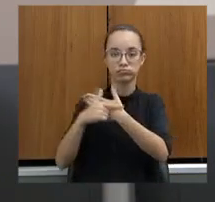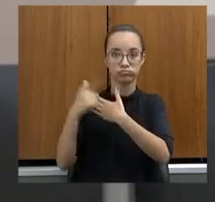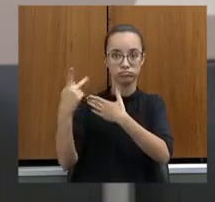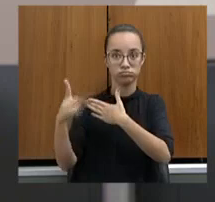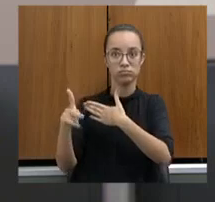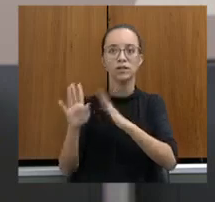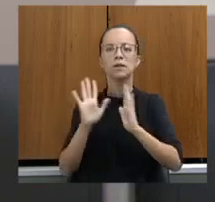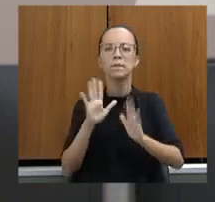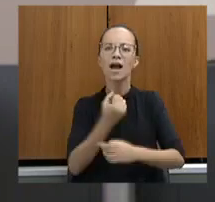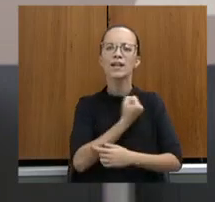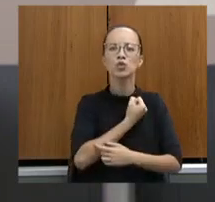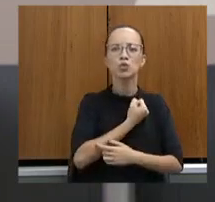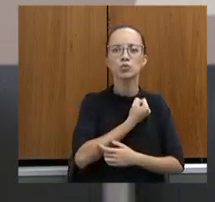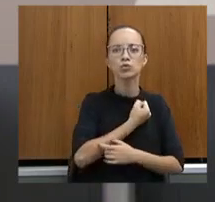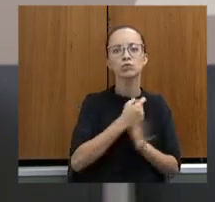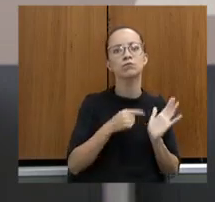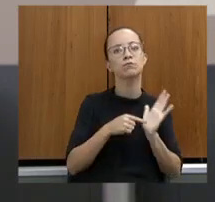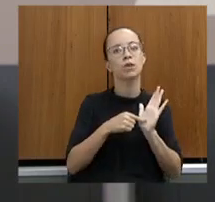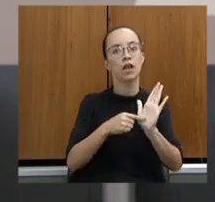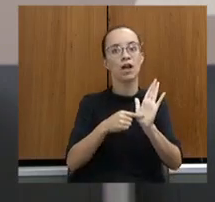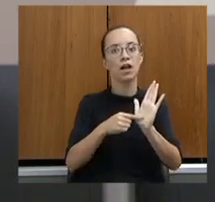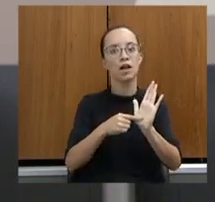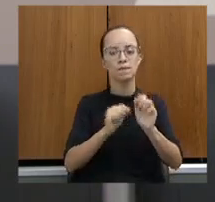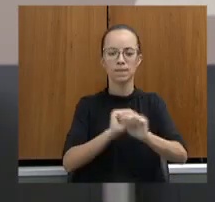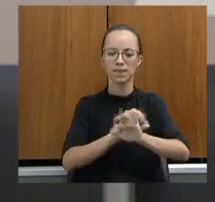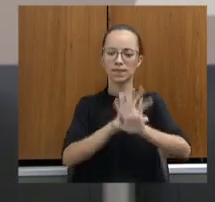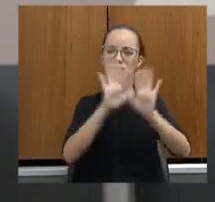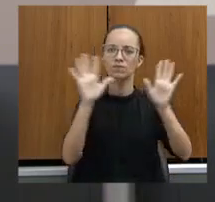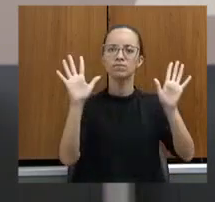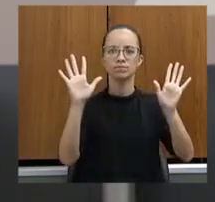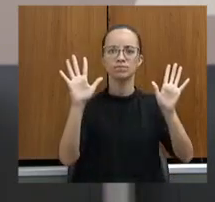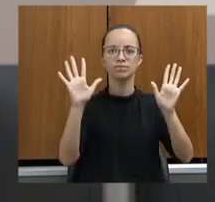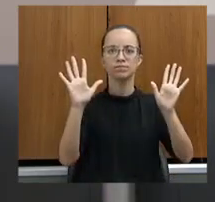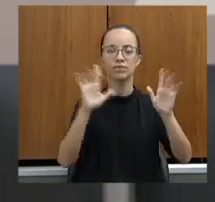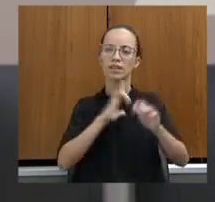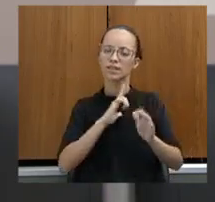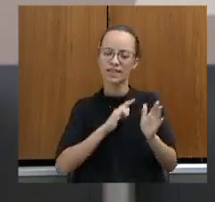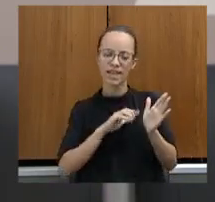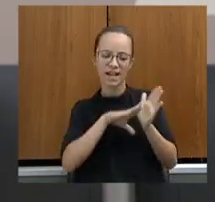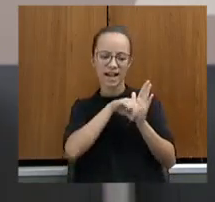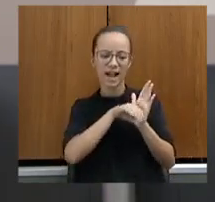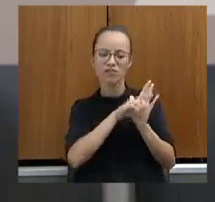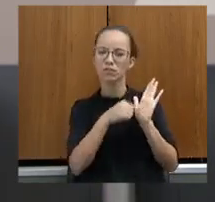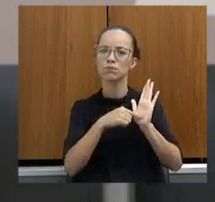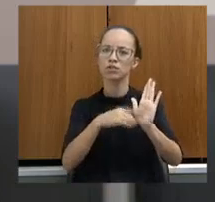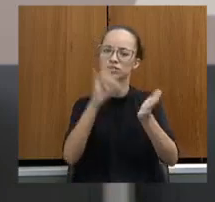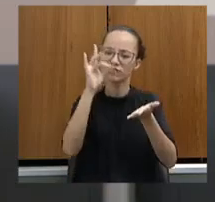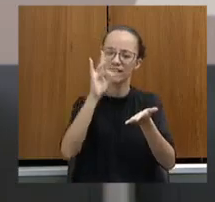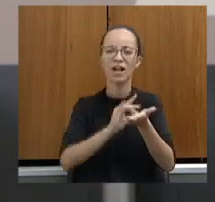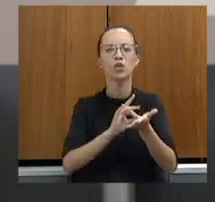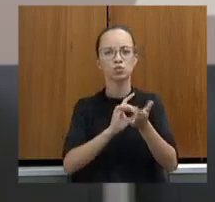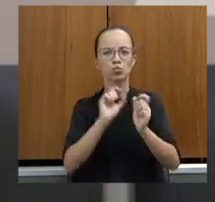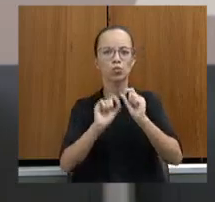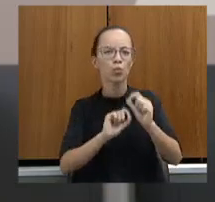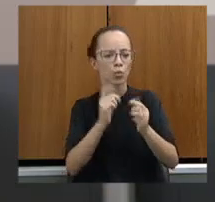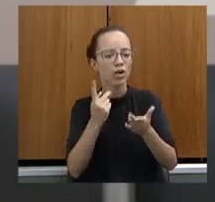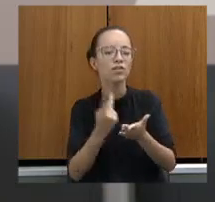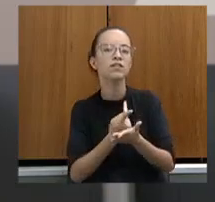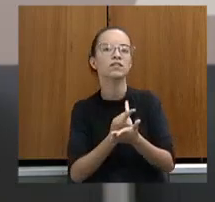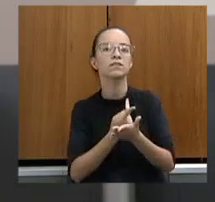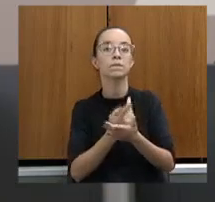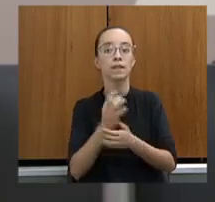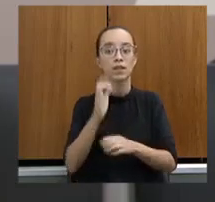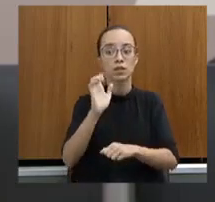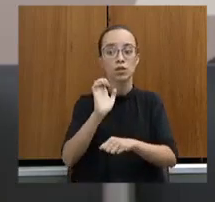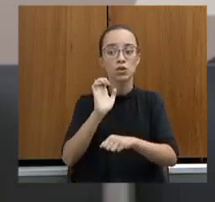tem números para mostrar de forma transparente quando tem gráficos que mostra com muita clareza que